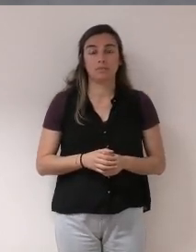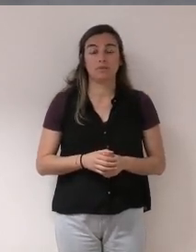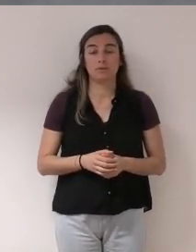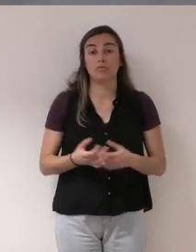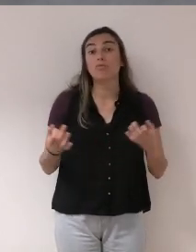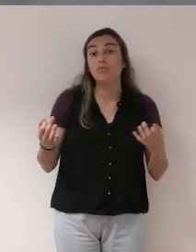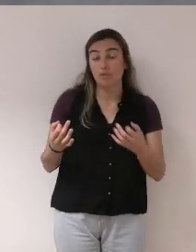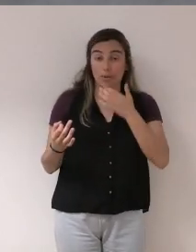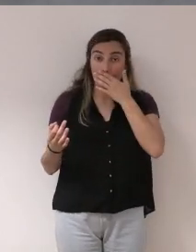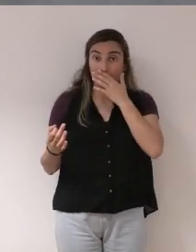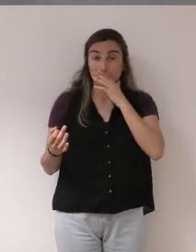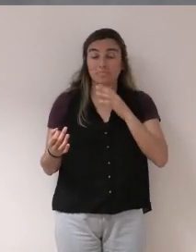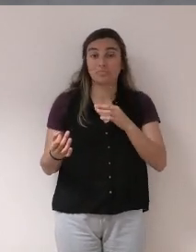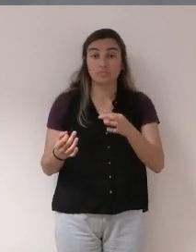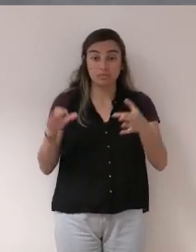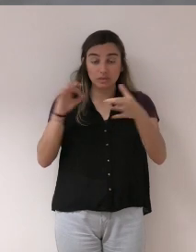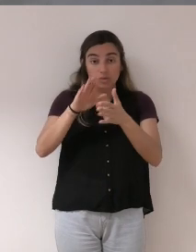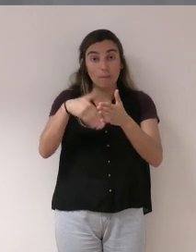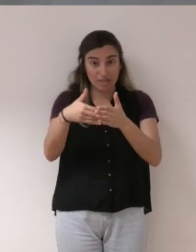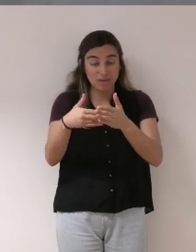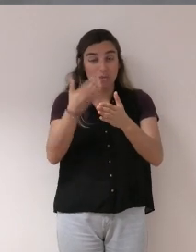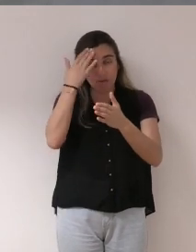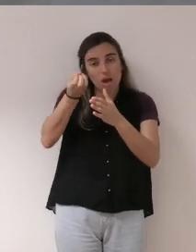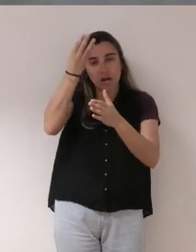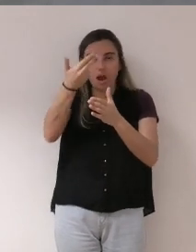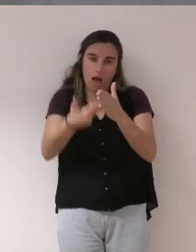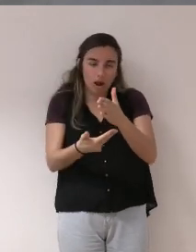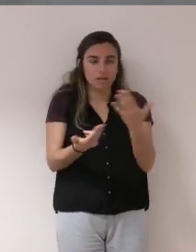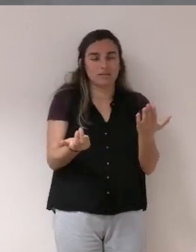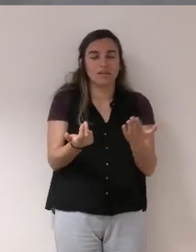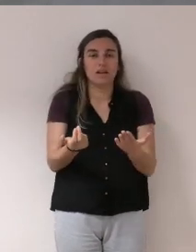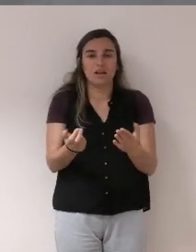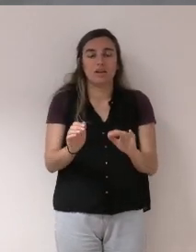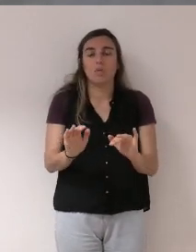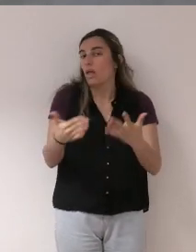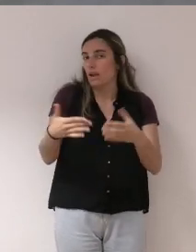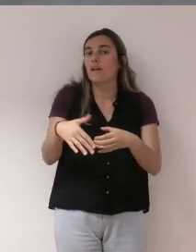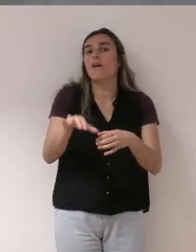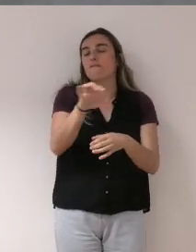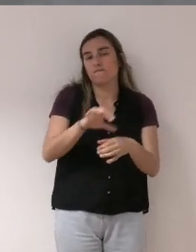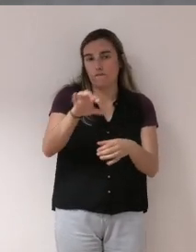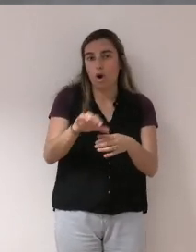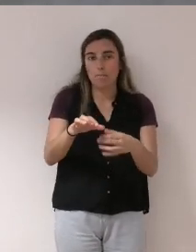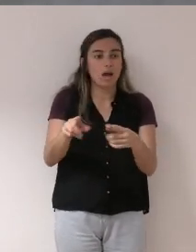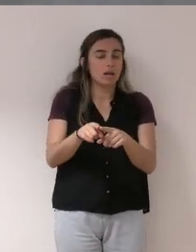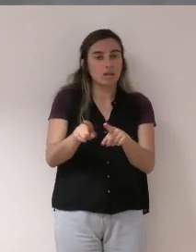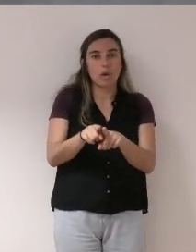Pelo que apostar apenas no plano criativo numa qualquer forma de qualquer forma de